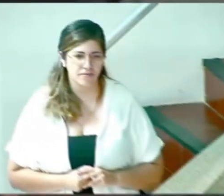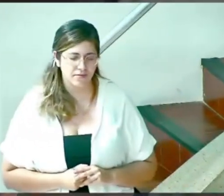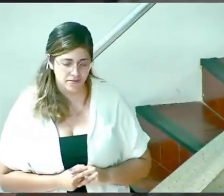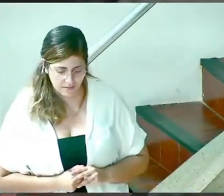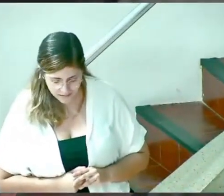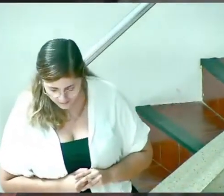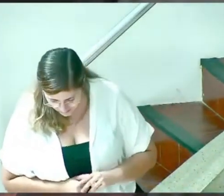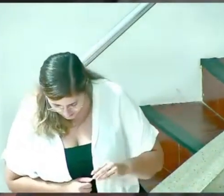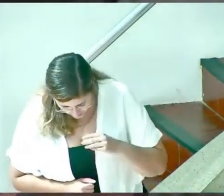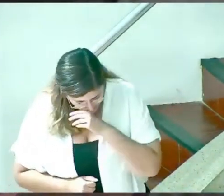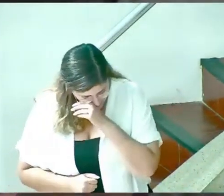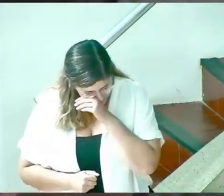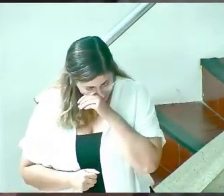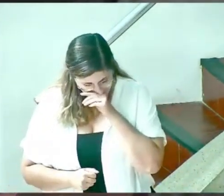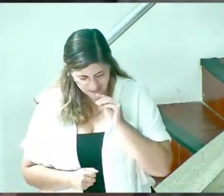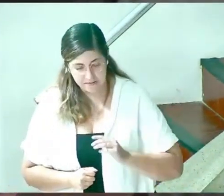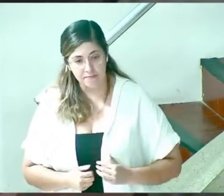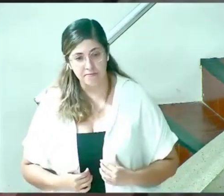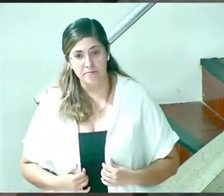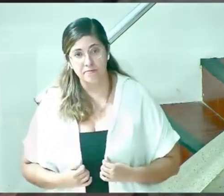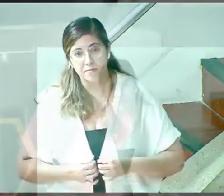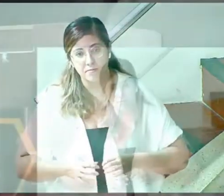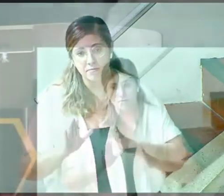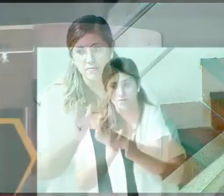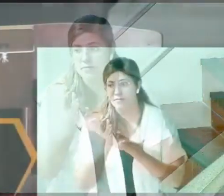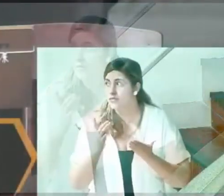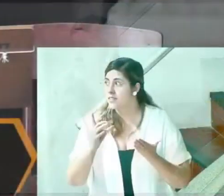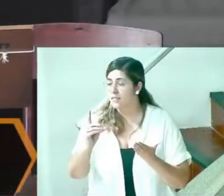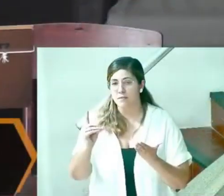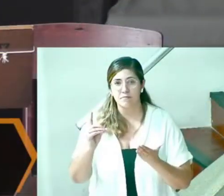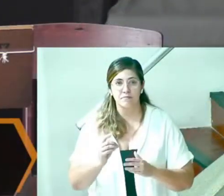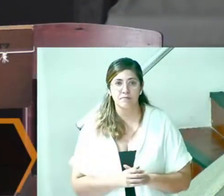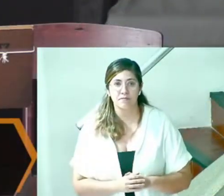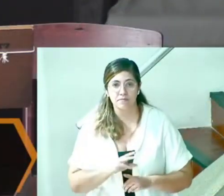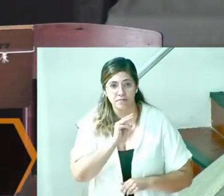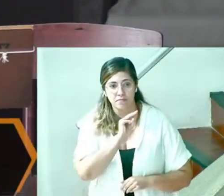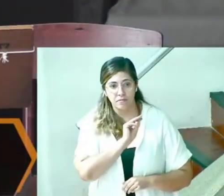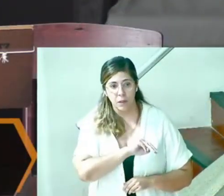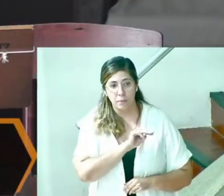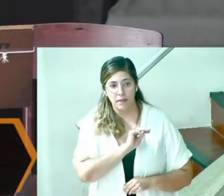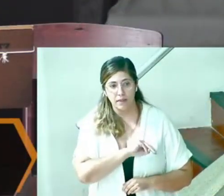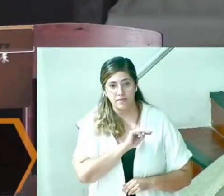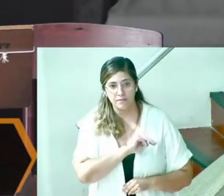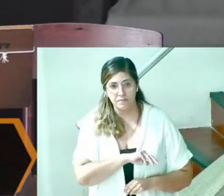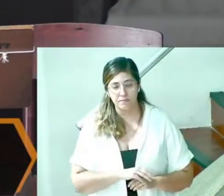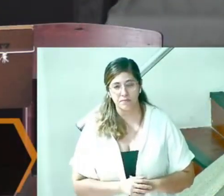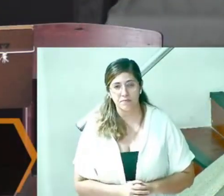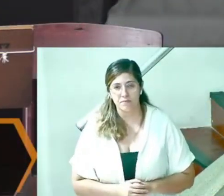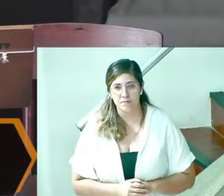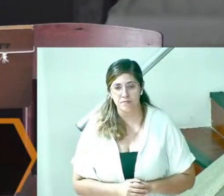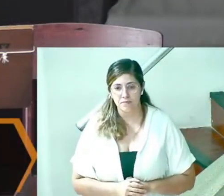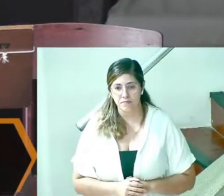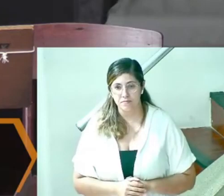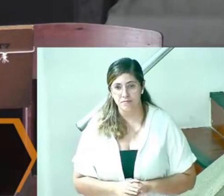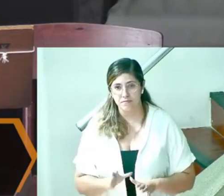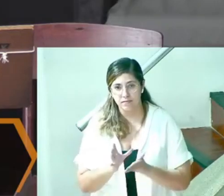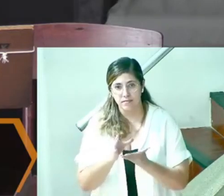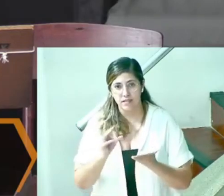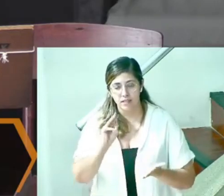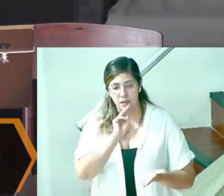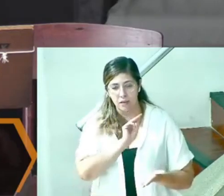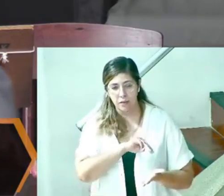Abra sua Bíblia no Evangelho segundo Mateus e vamos dar continuidade à exposição no Sermão